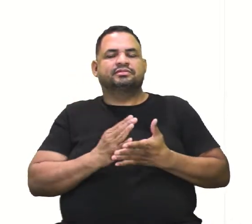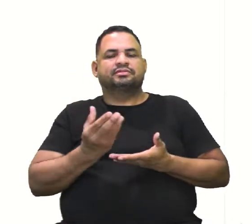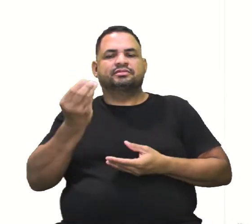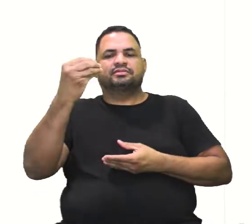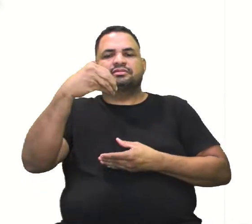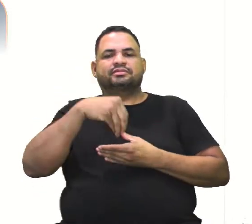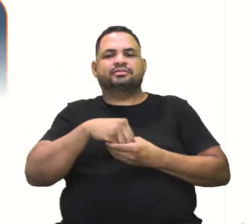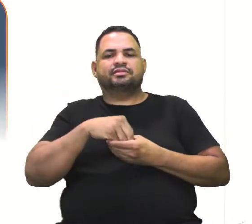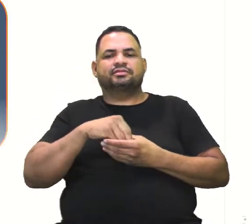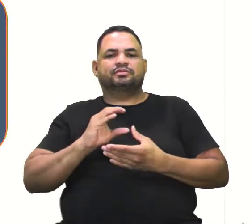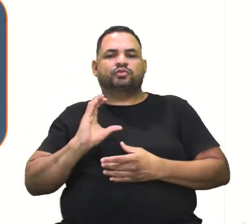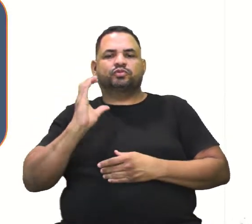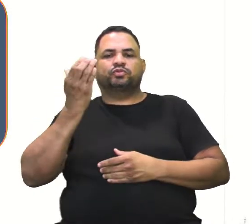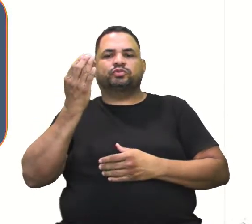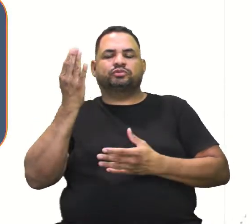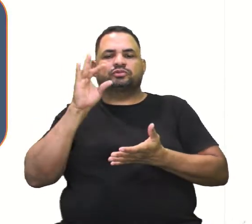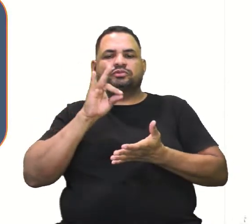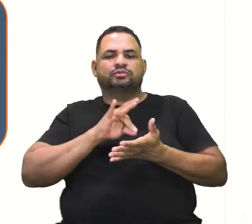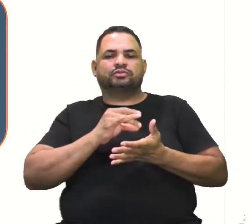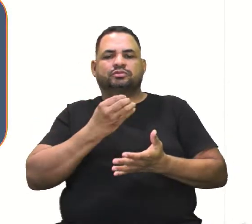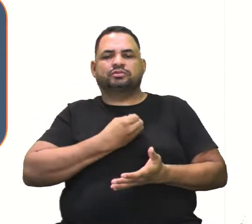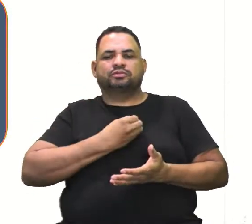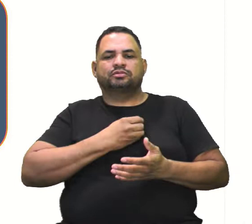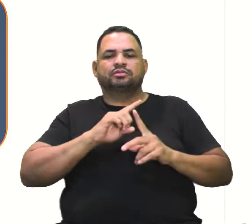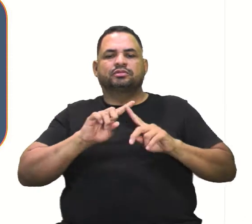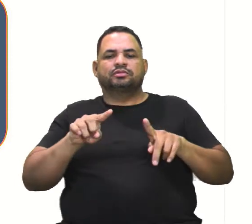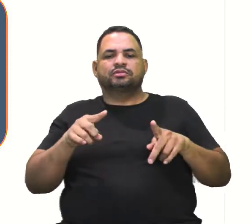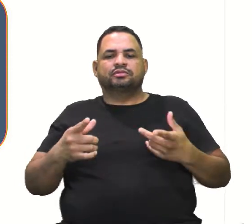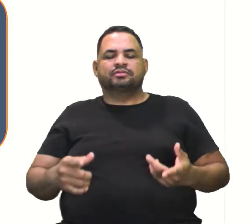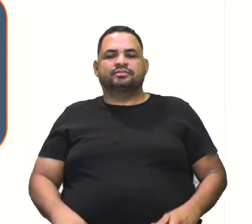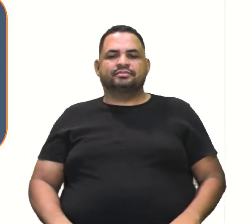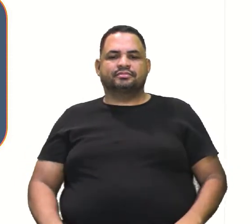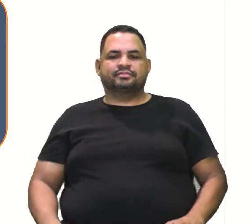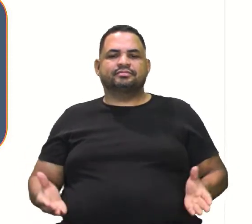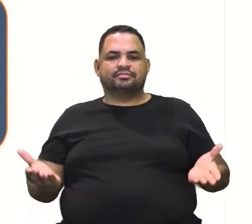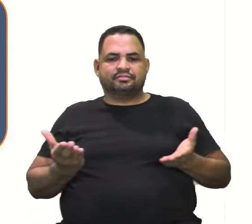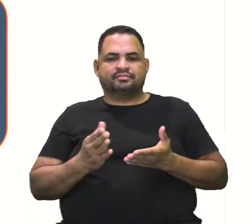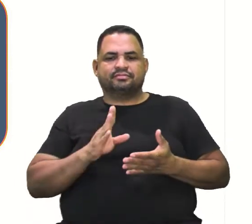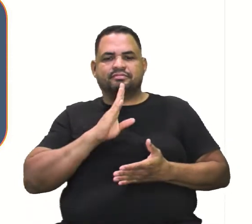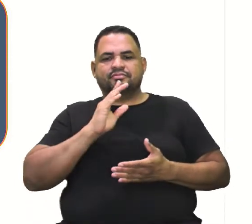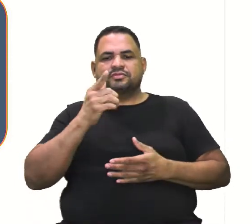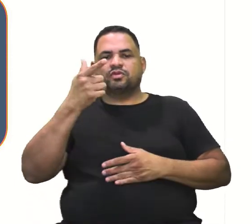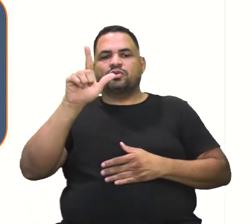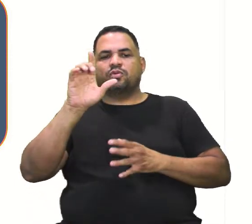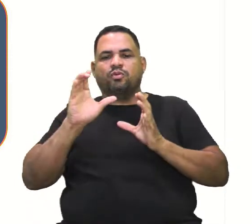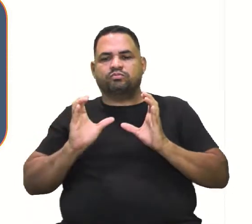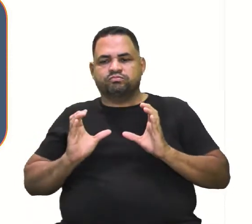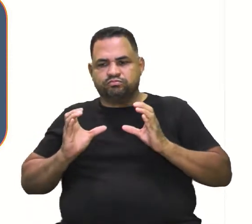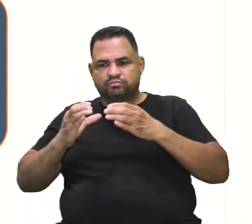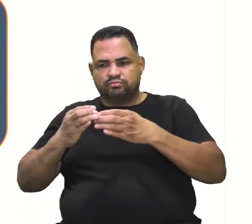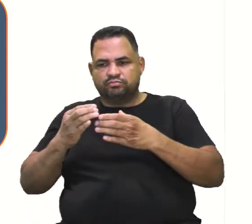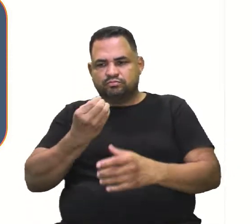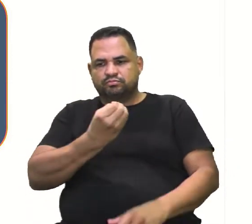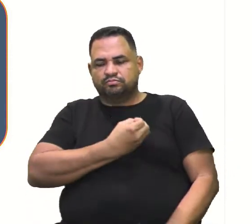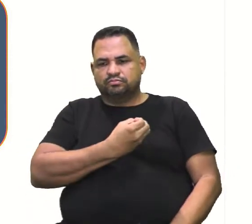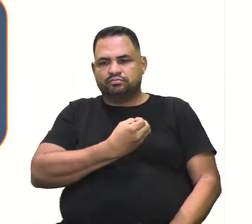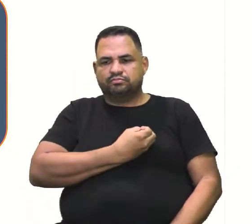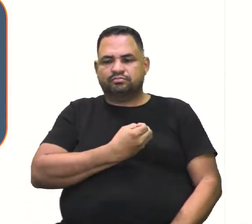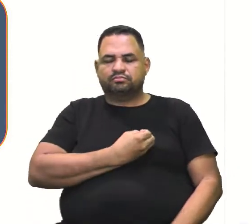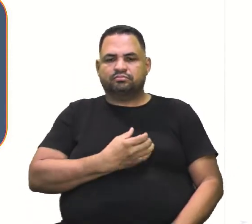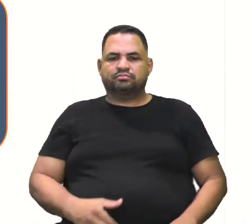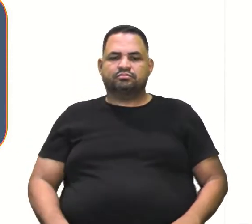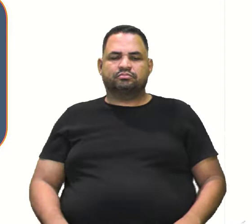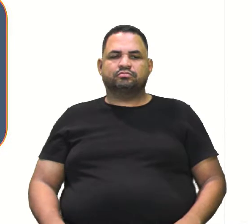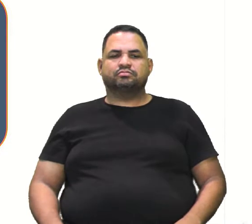solução dentro dos reais. Contudo, entretanto, todavia... Agora conheceremos um outro